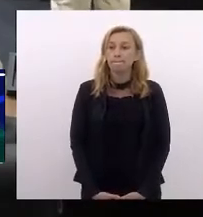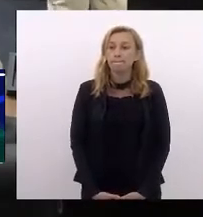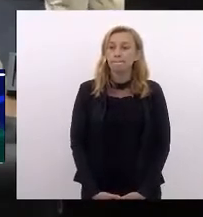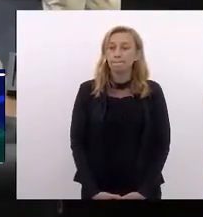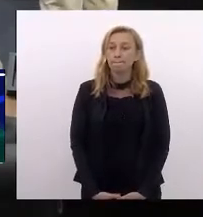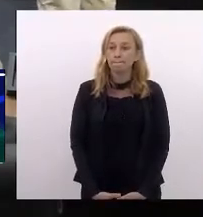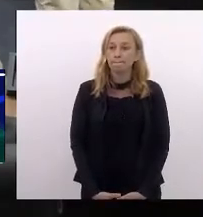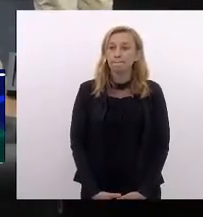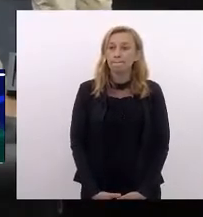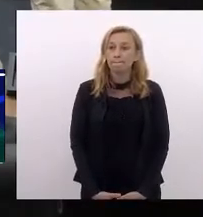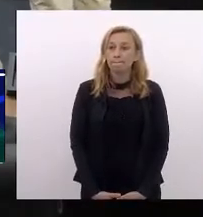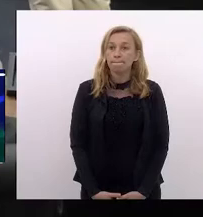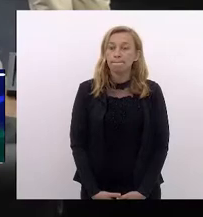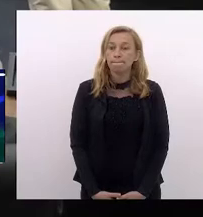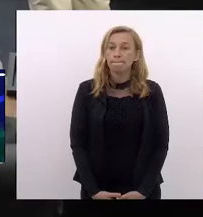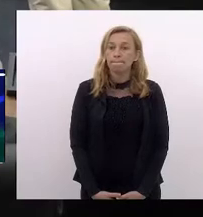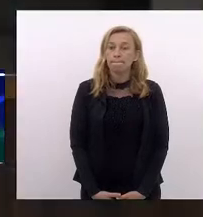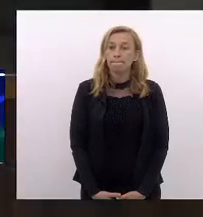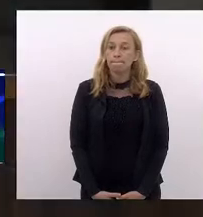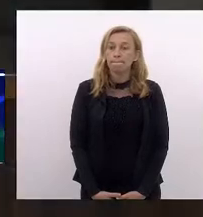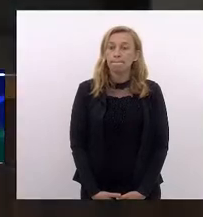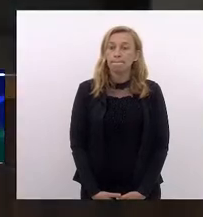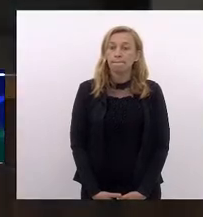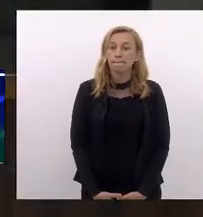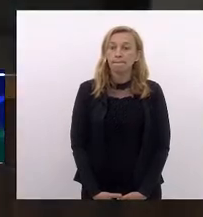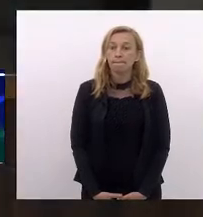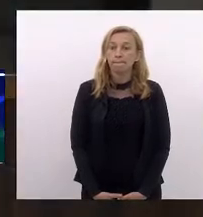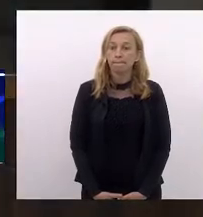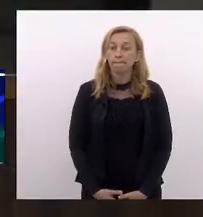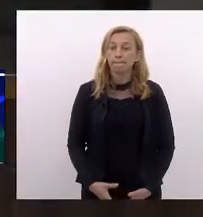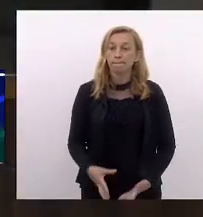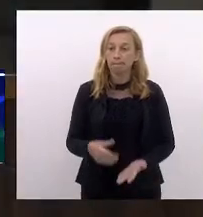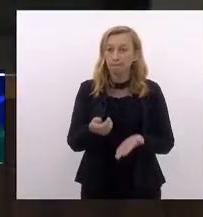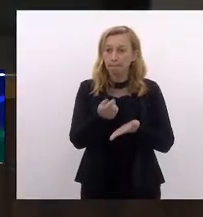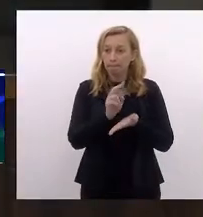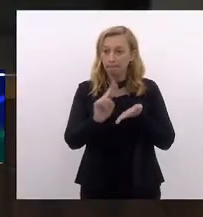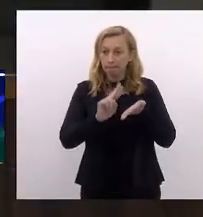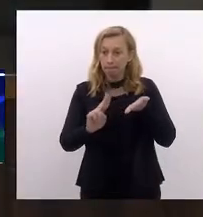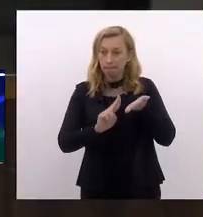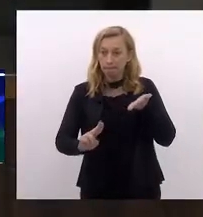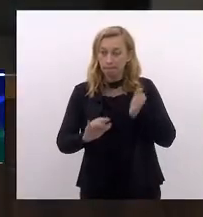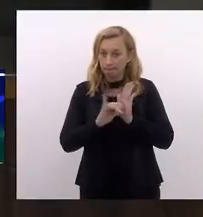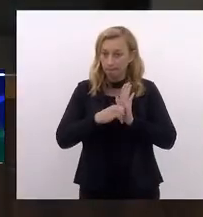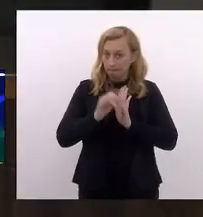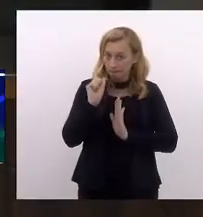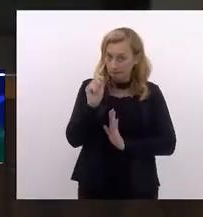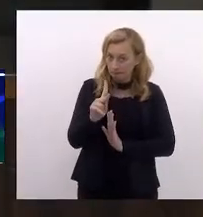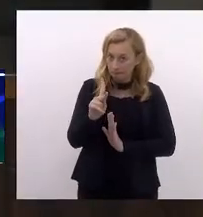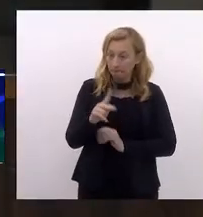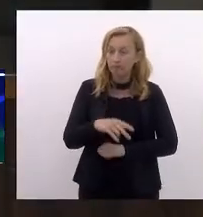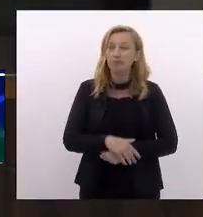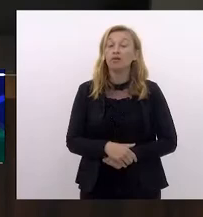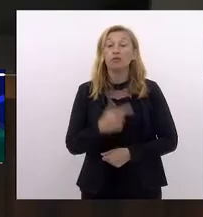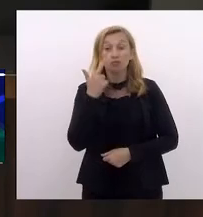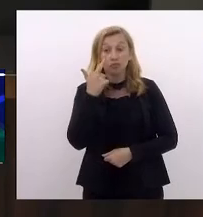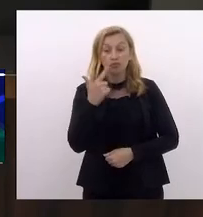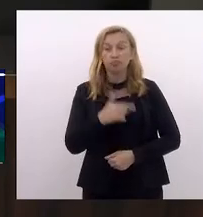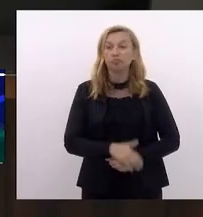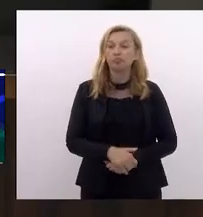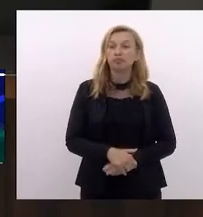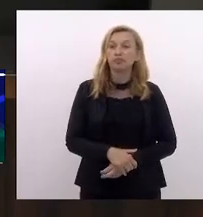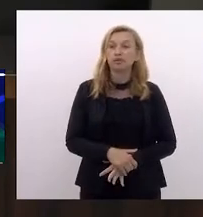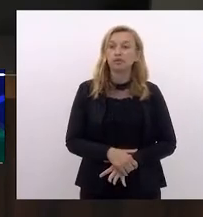e eu vou eu vou fazer a lista e vou publicar lista no Diário Oficial Tá bom então vamos